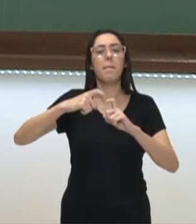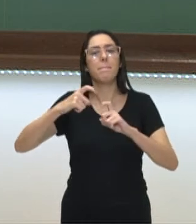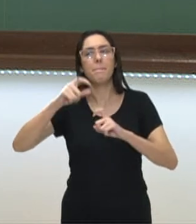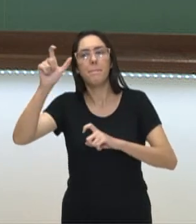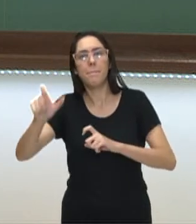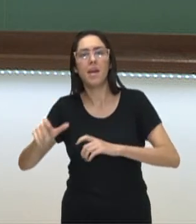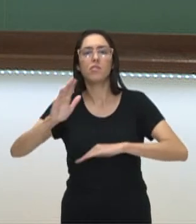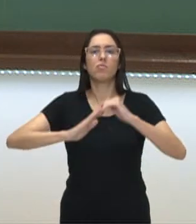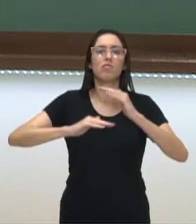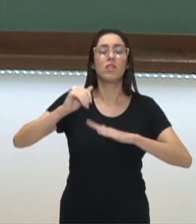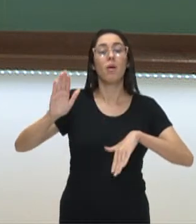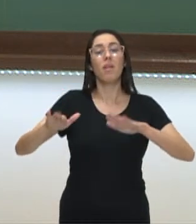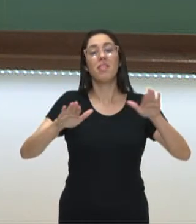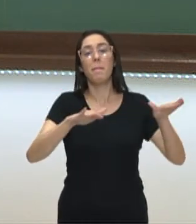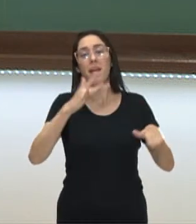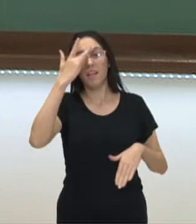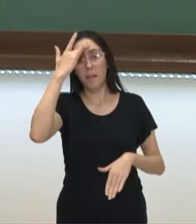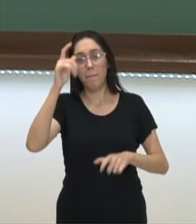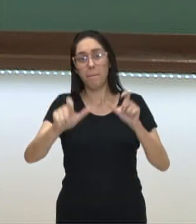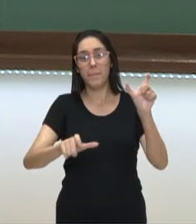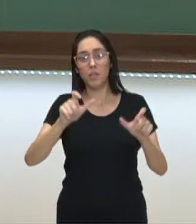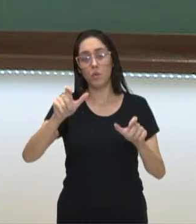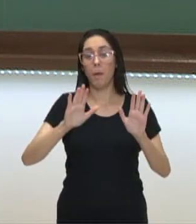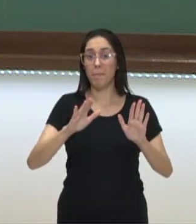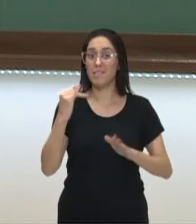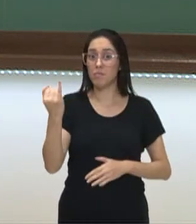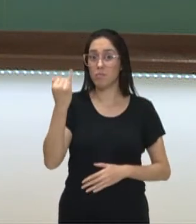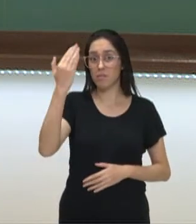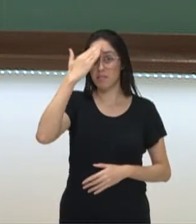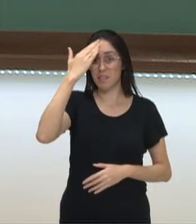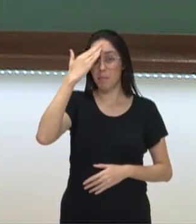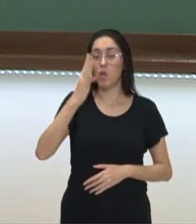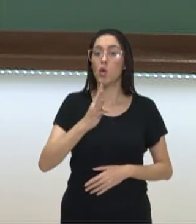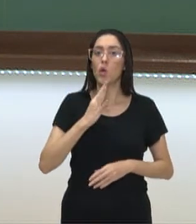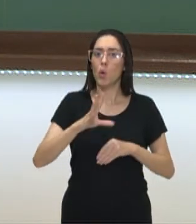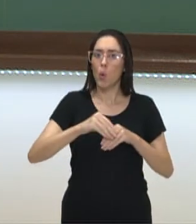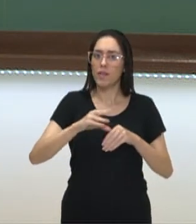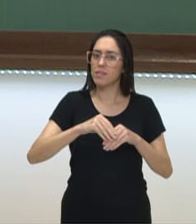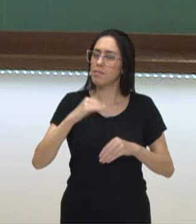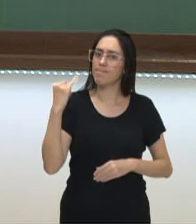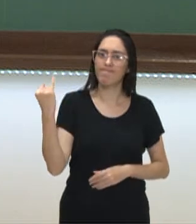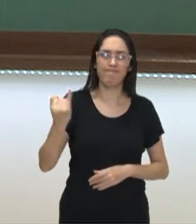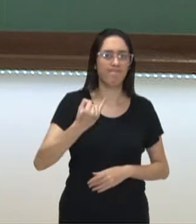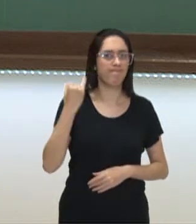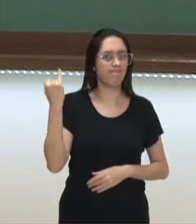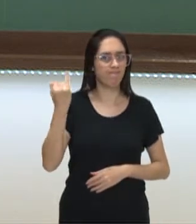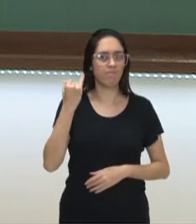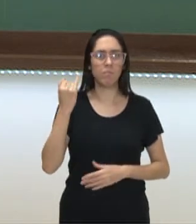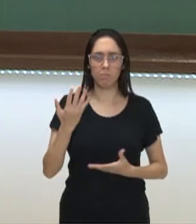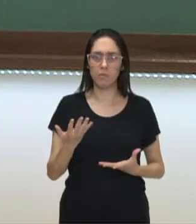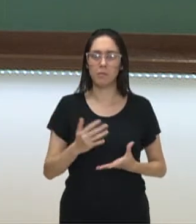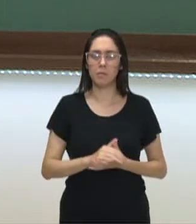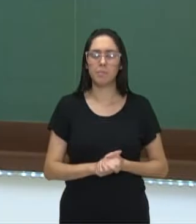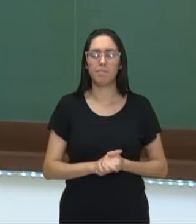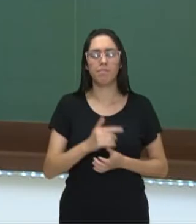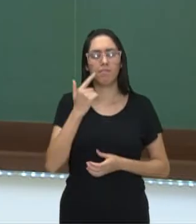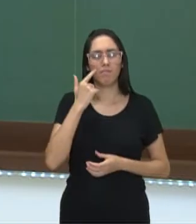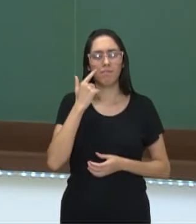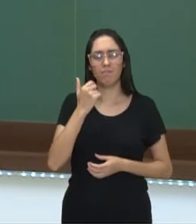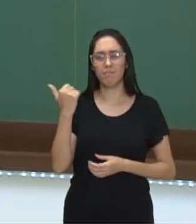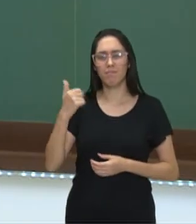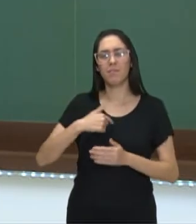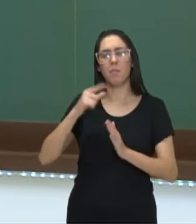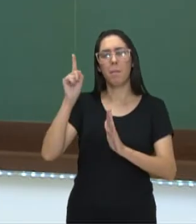do caso, mas é importante que a gente saiba. Conhecimento é poder, ok? Então vamos lá. Eu perguntei para vocês